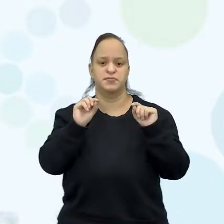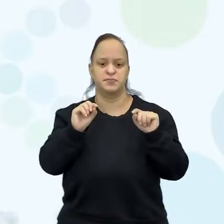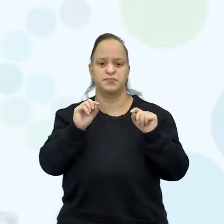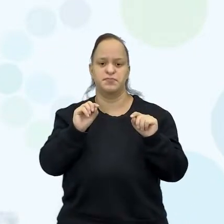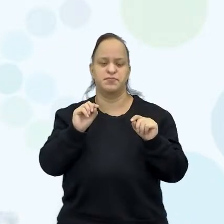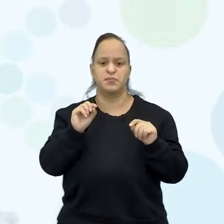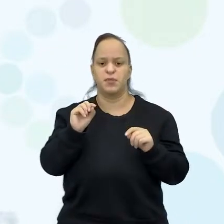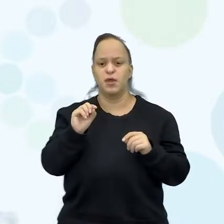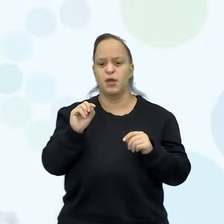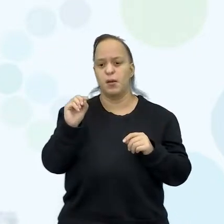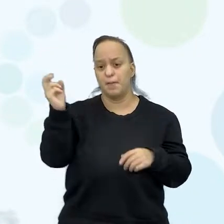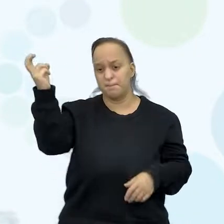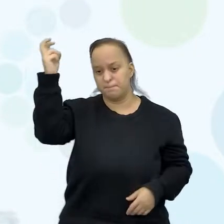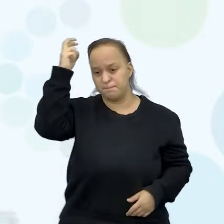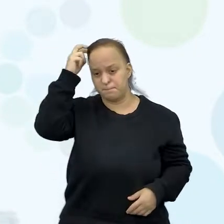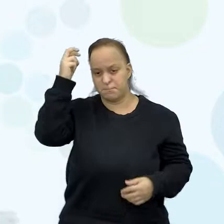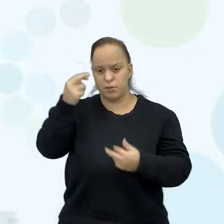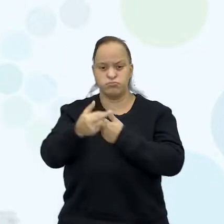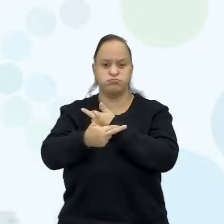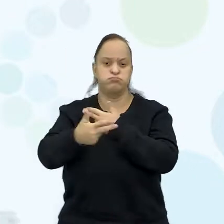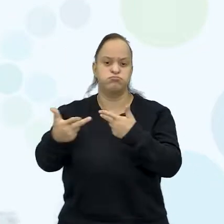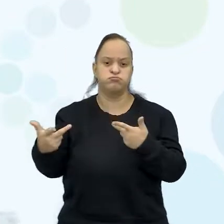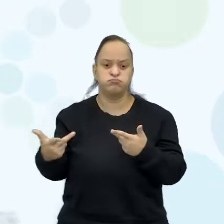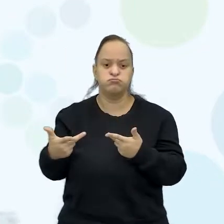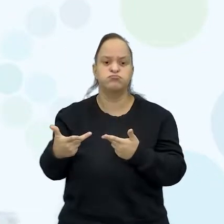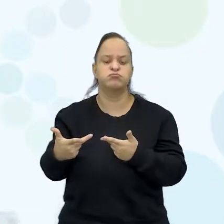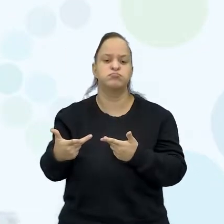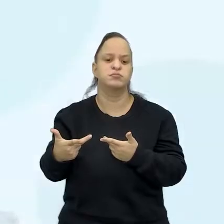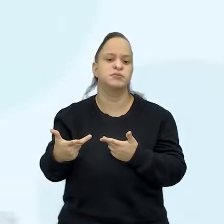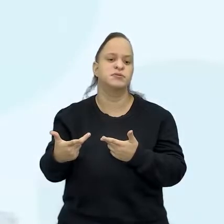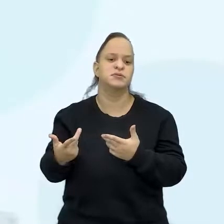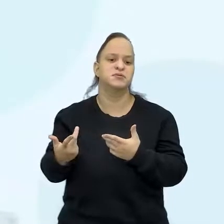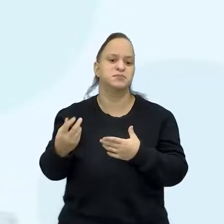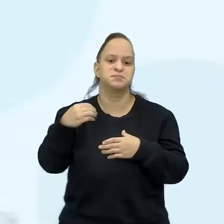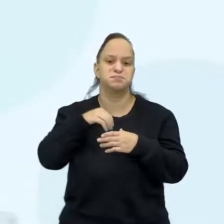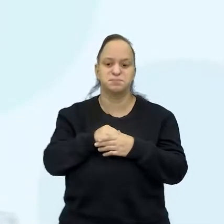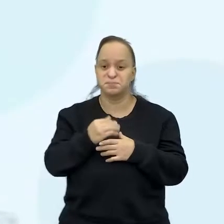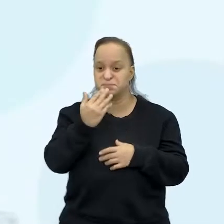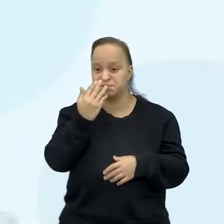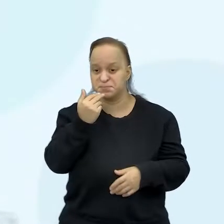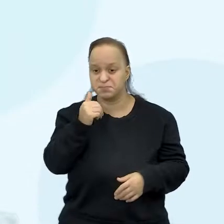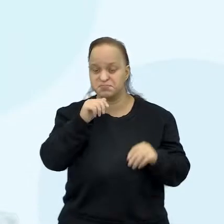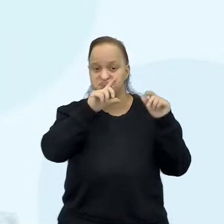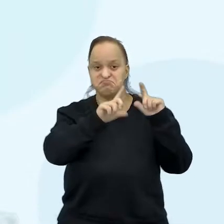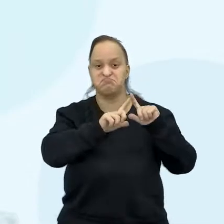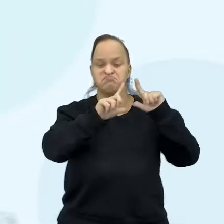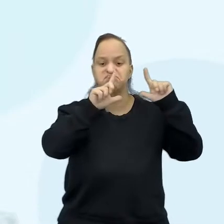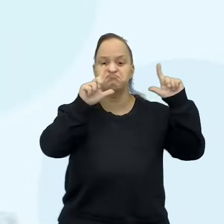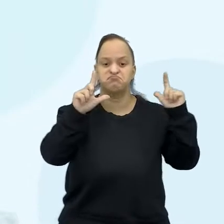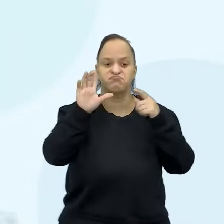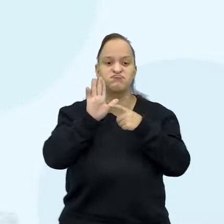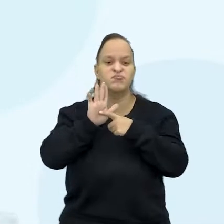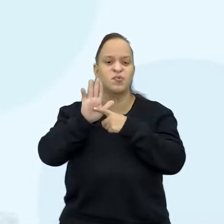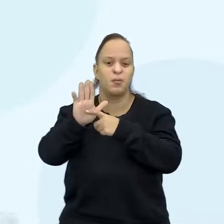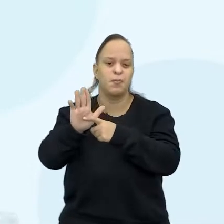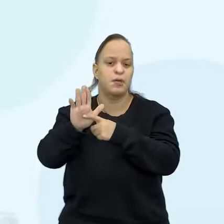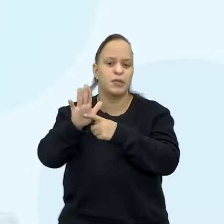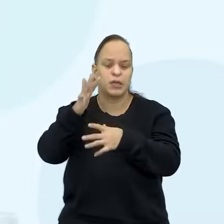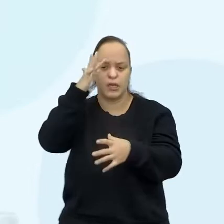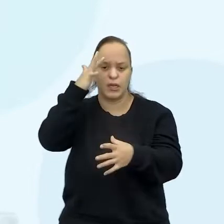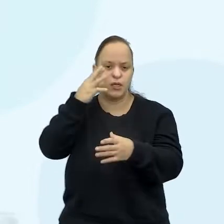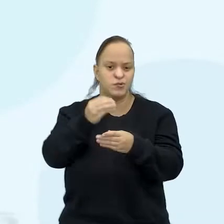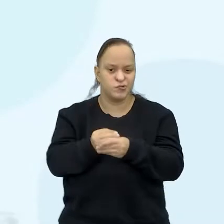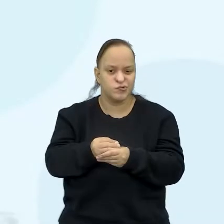introdução 2. Eu vou aproveitar que o PPT está na tela, só para mostrar para vocês, sempre no começo, resumo do